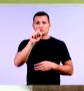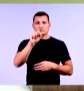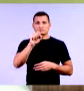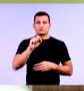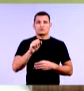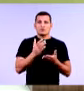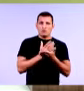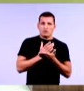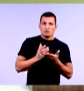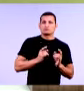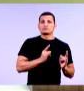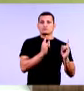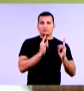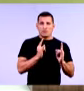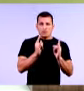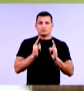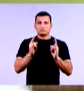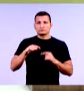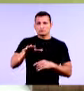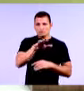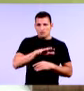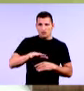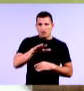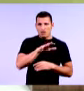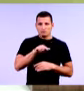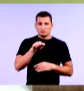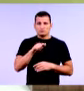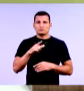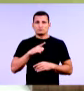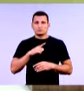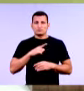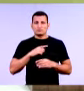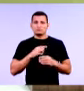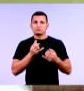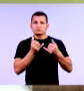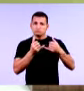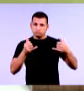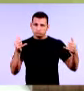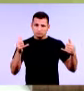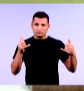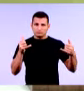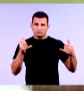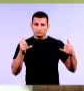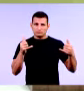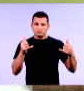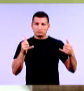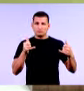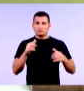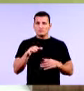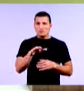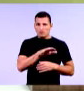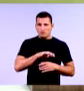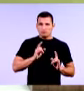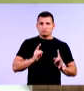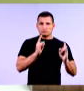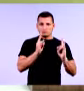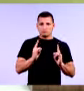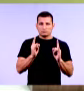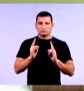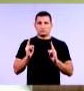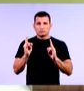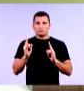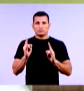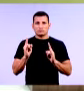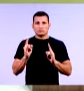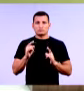distribuídos, uma determinada área, e que por meio das conexões que se estabelecem entre os prédios, estabelece-se as conexões entre